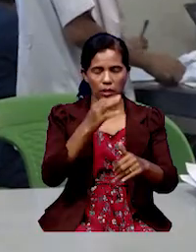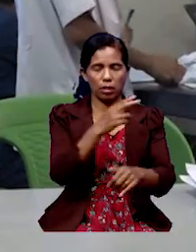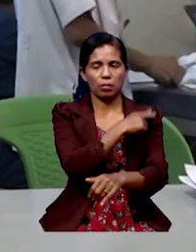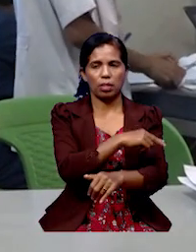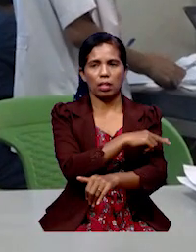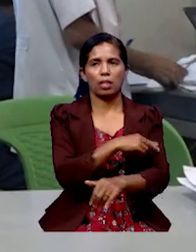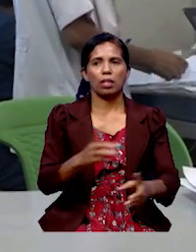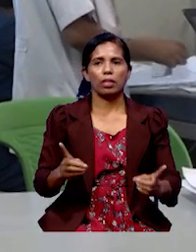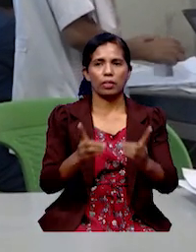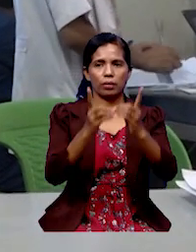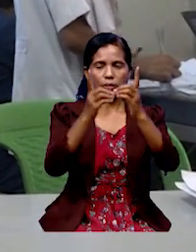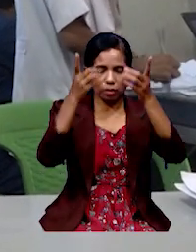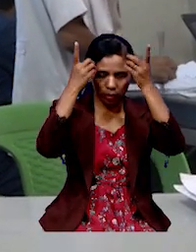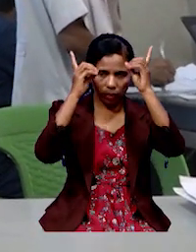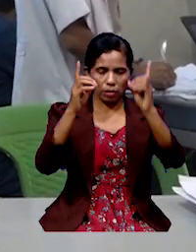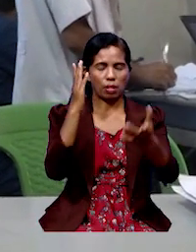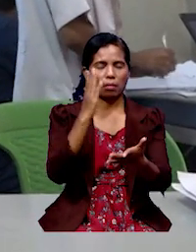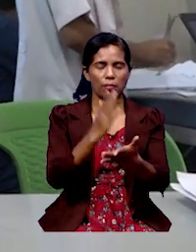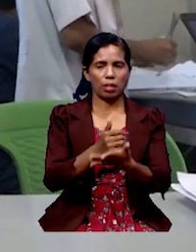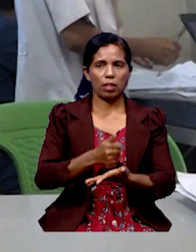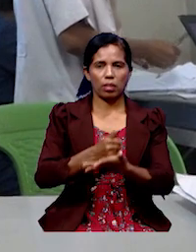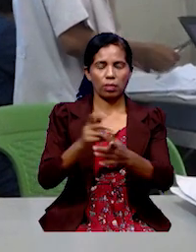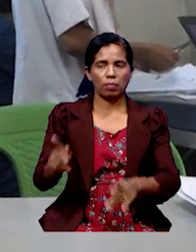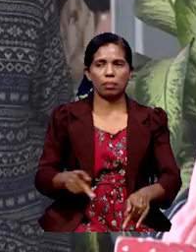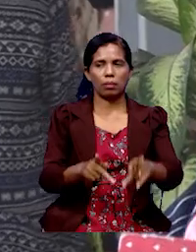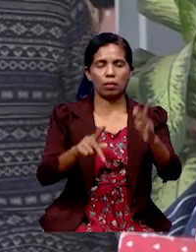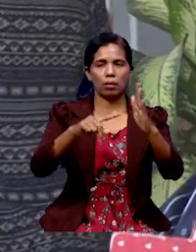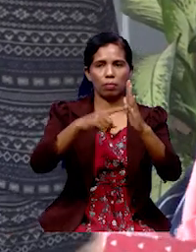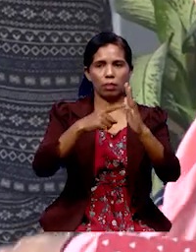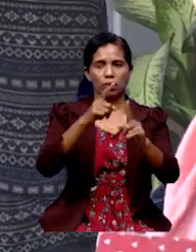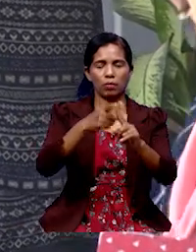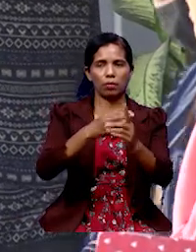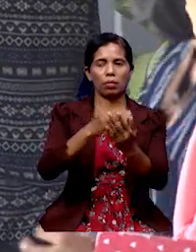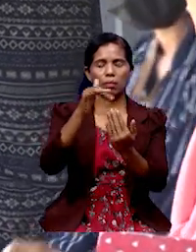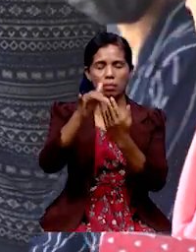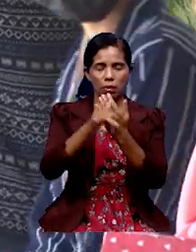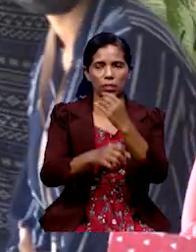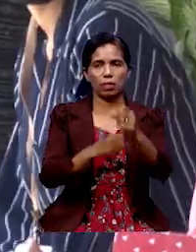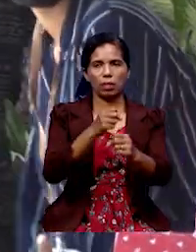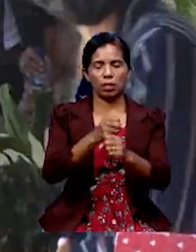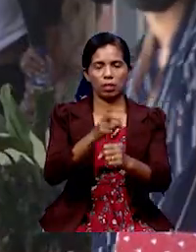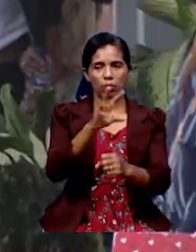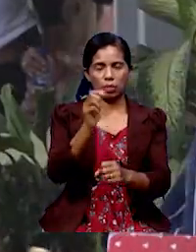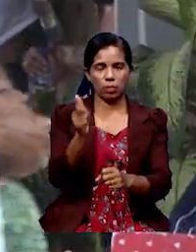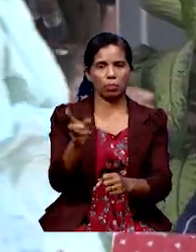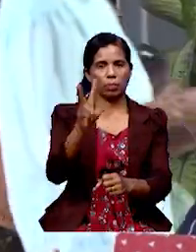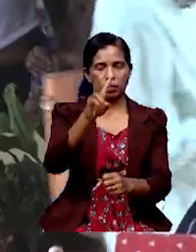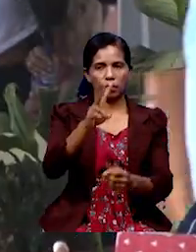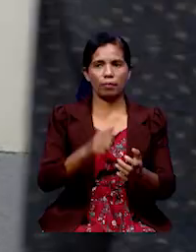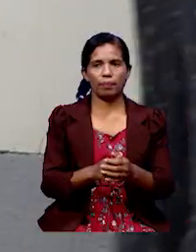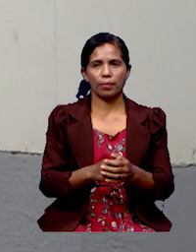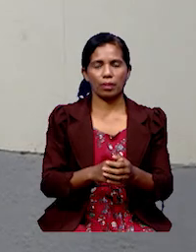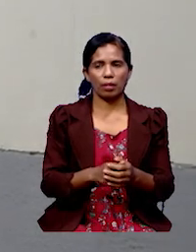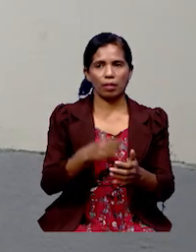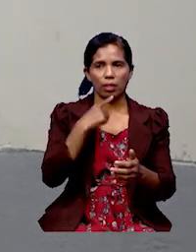enfrenta. Desisão para atendimento ba público ne hahu e ha fulan março tinangri rua ruanulu resing rua. Inácio